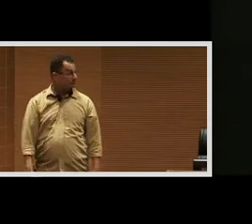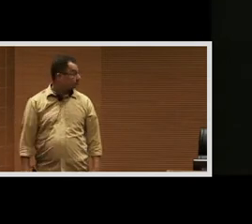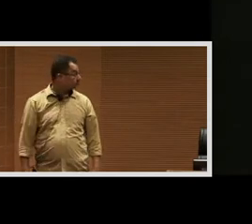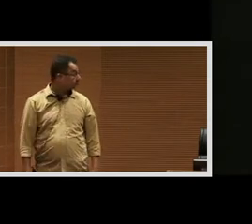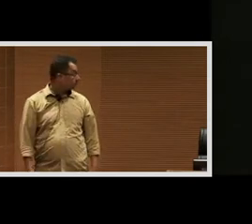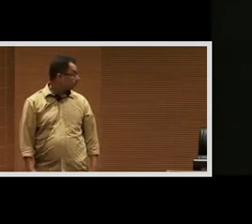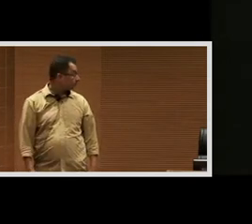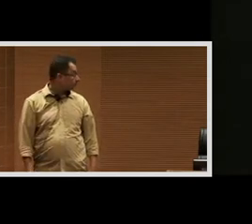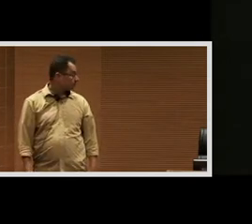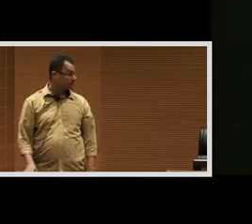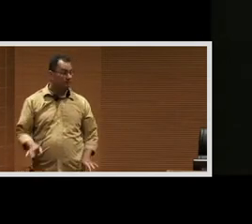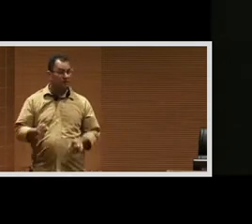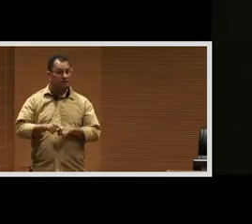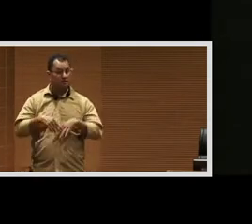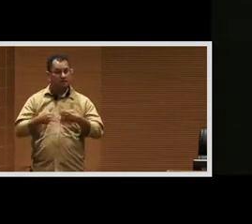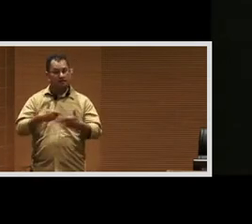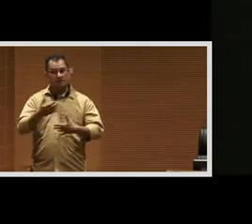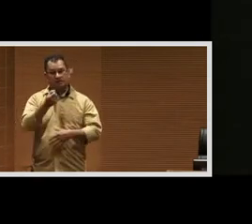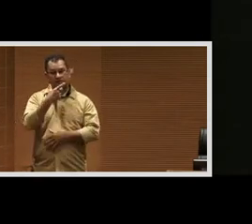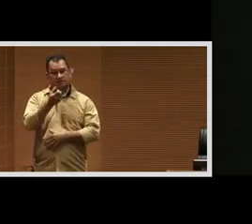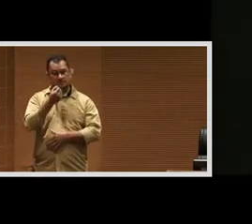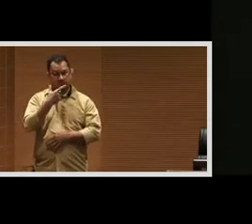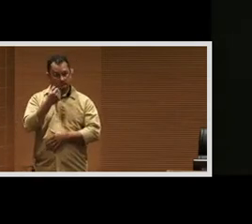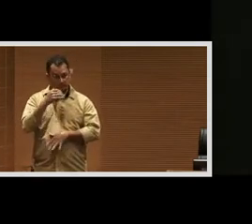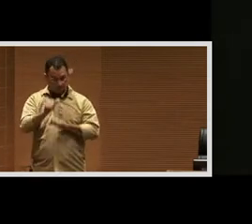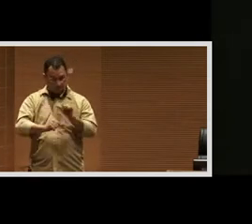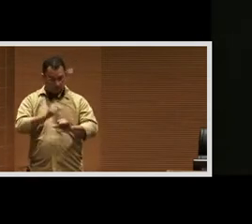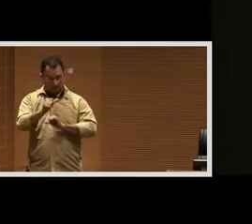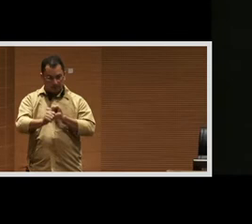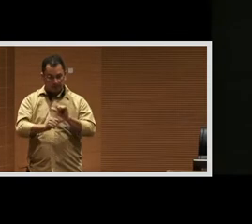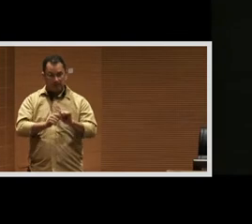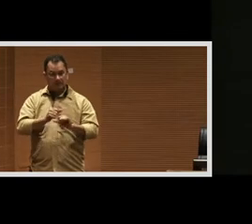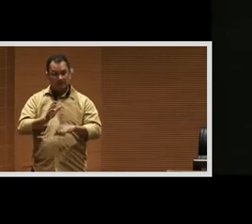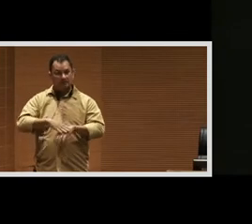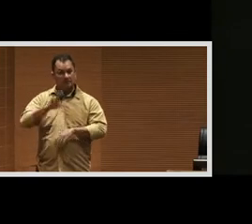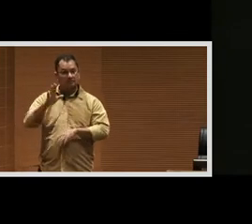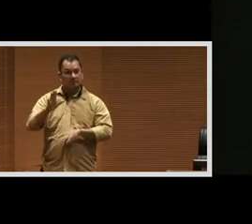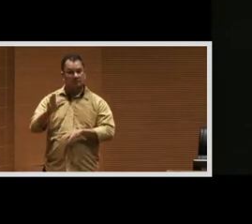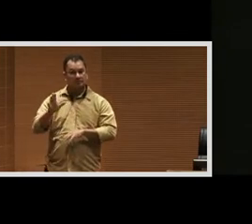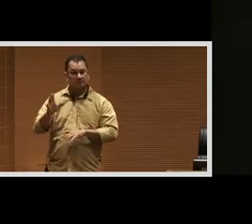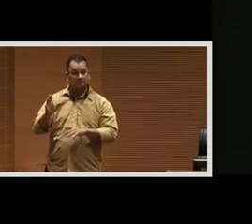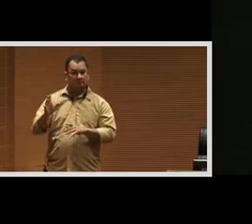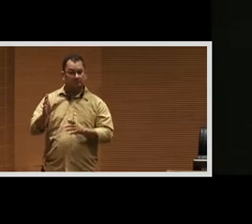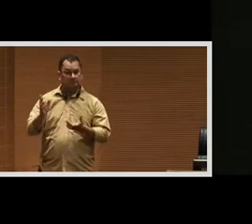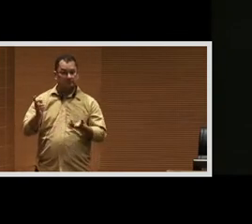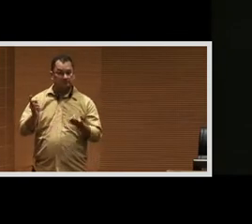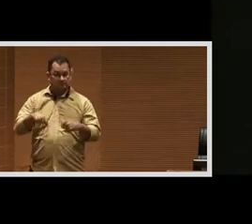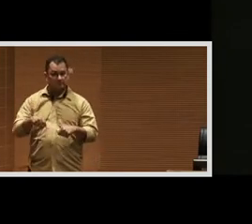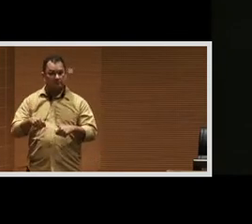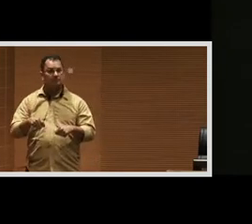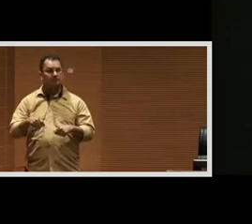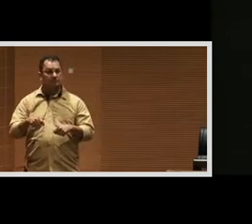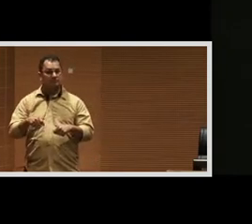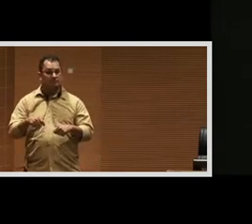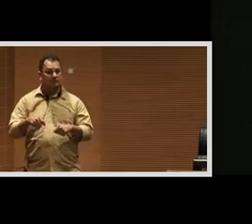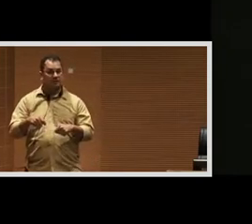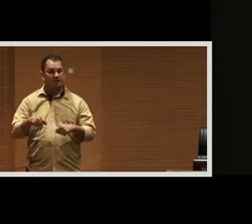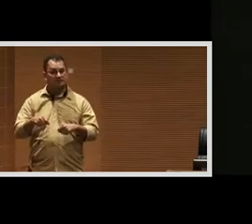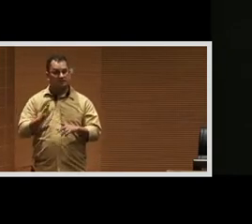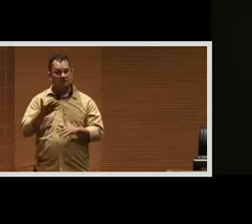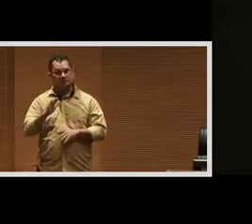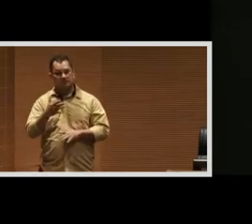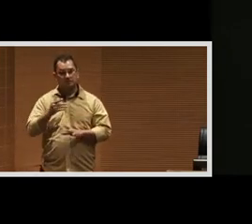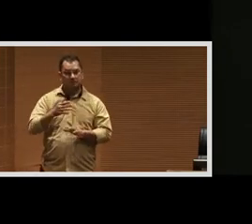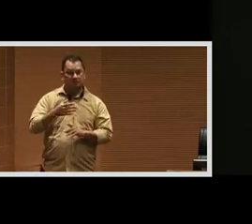fala que os processos de medicalização são uma das transformações mais potentes da segunda metade do